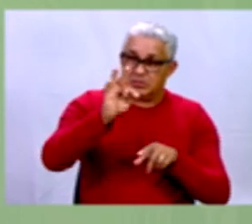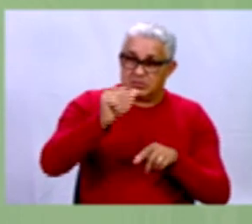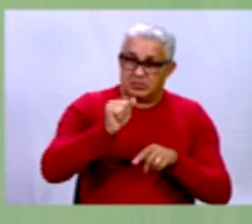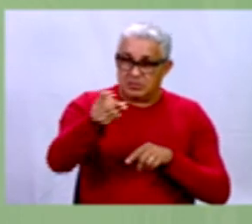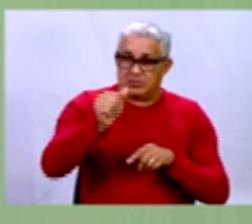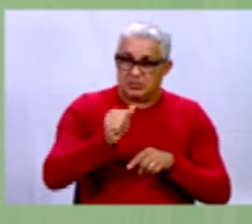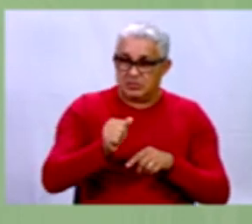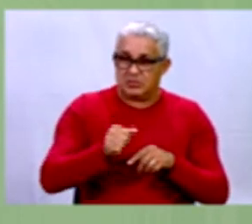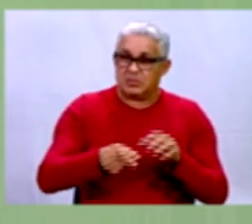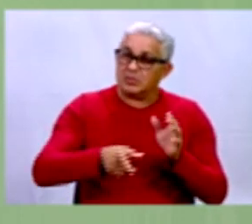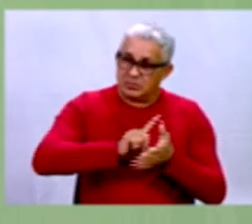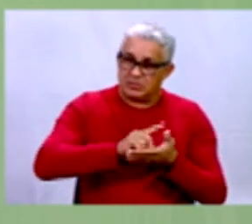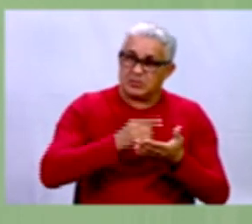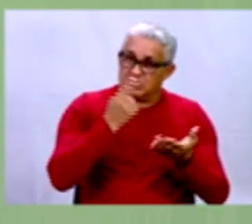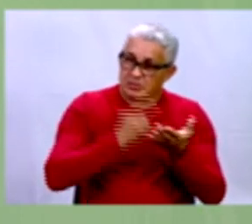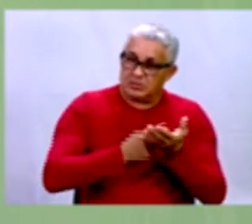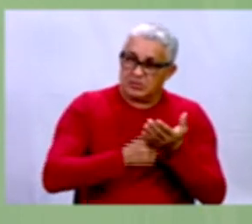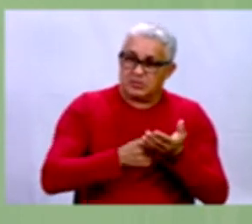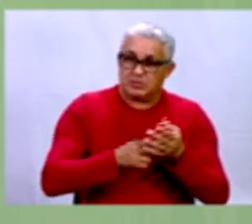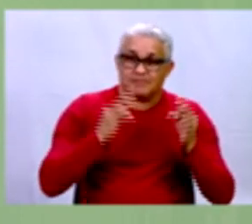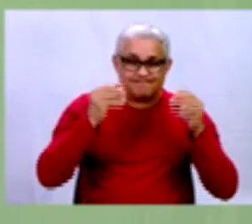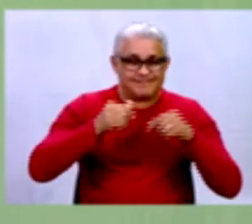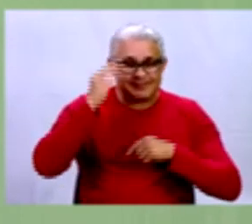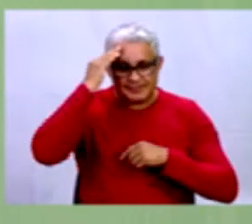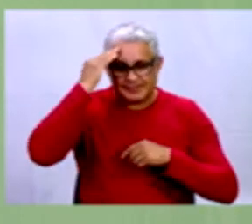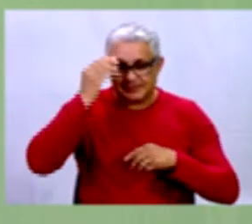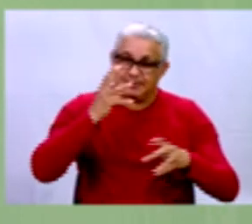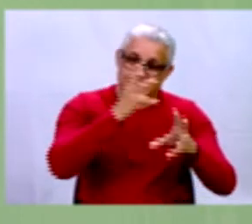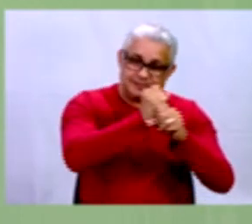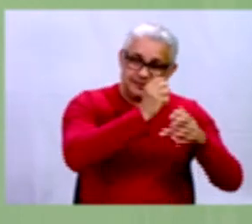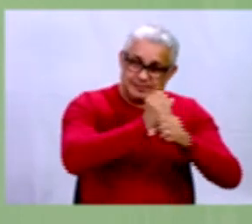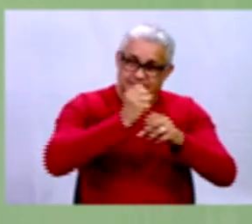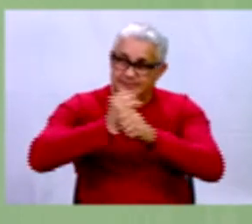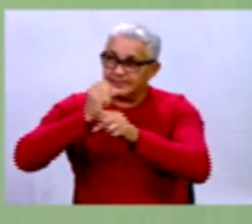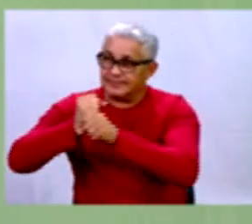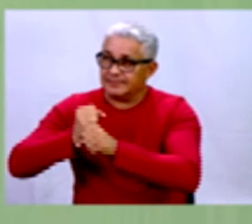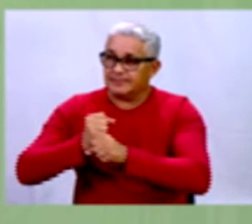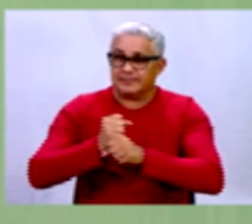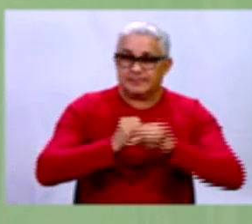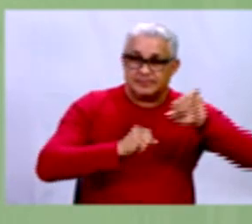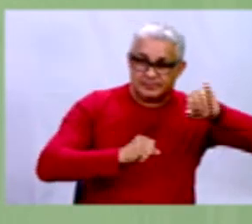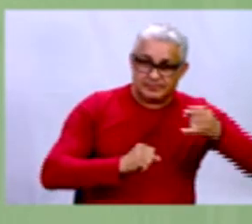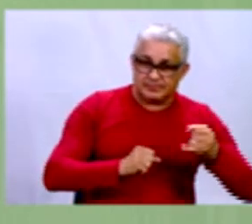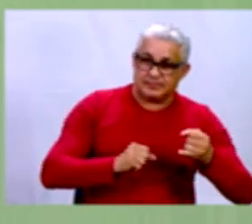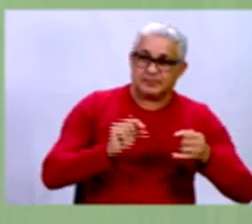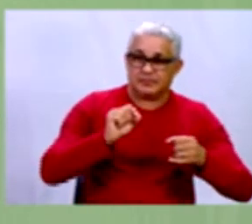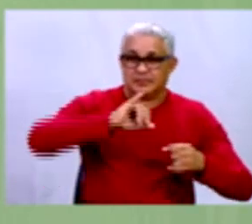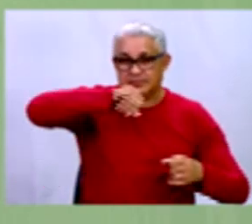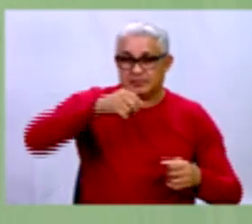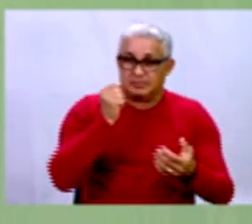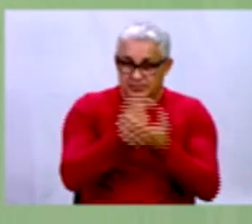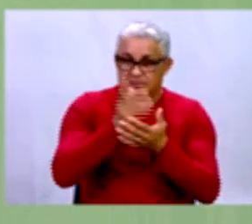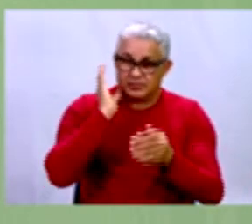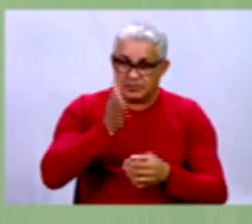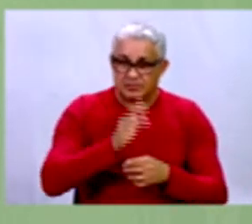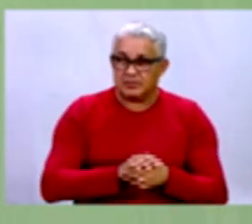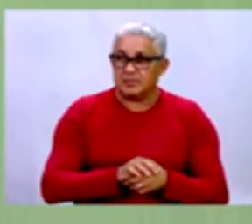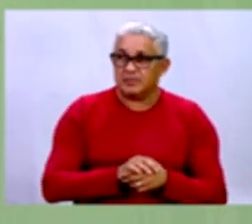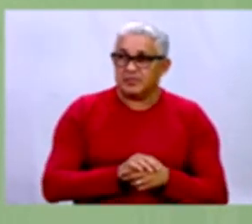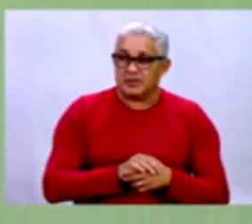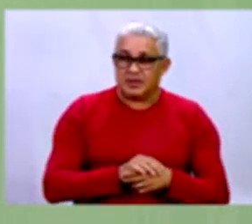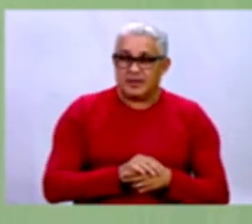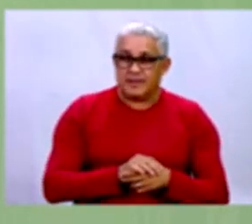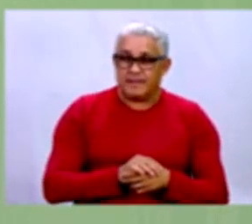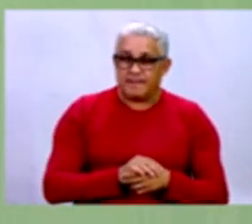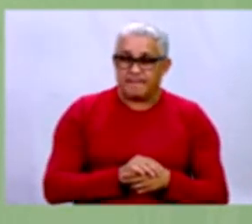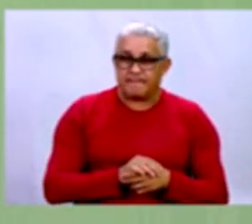acertada. Tudo isso vocês vão entender quando a gente estiver fazendo os cálculos, tá? J representa os juros pagos em uma referida parcela no